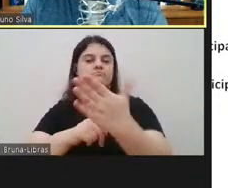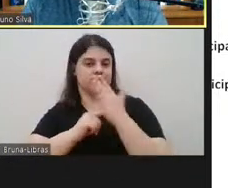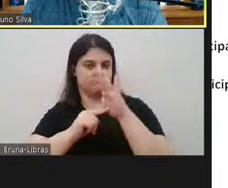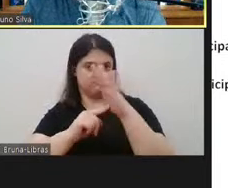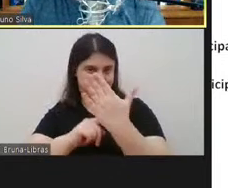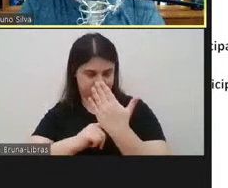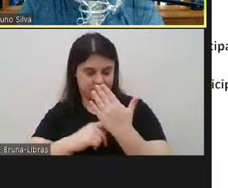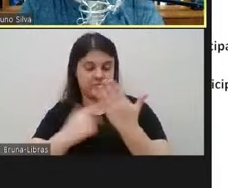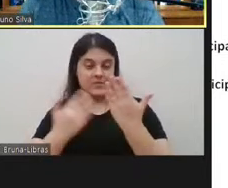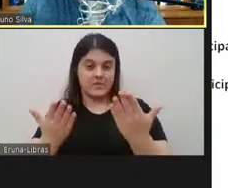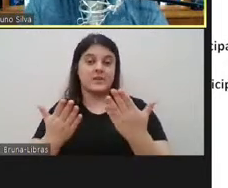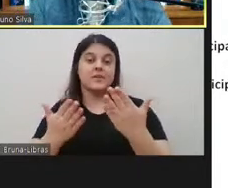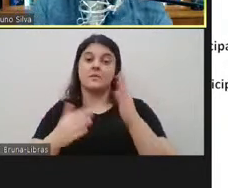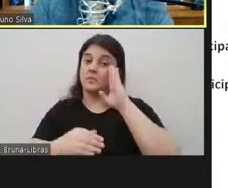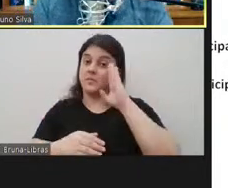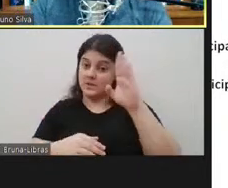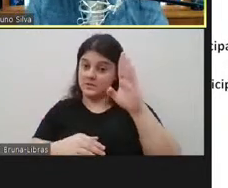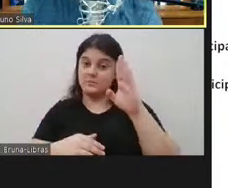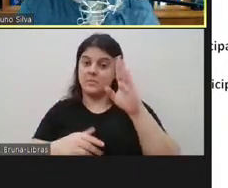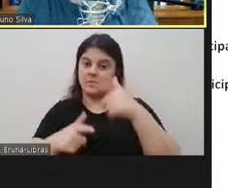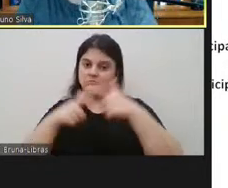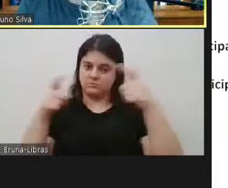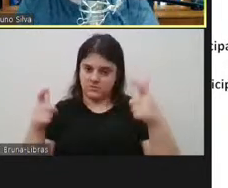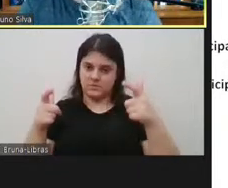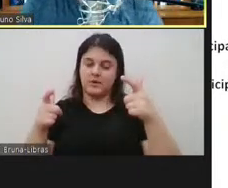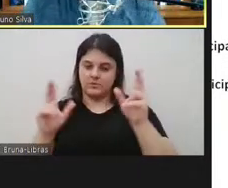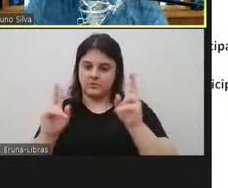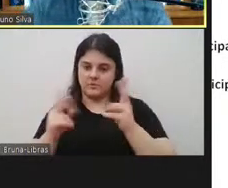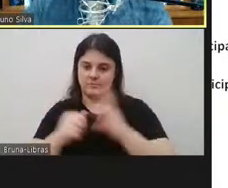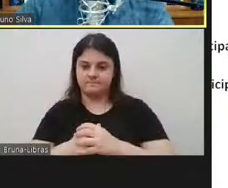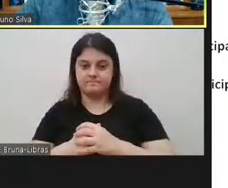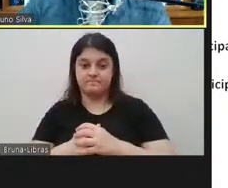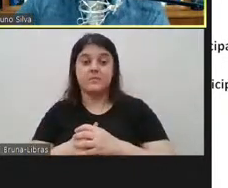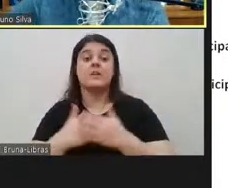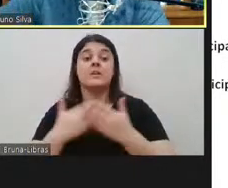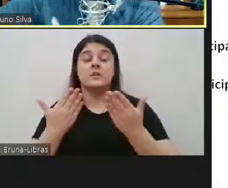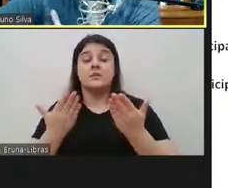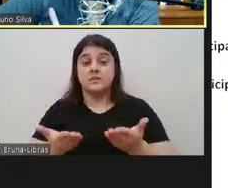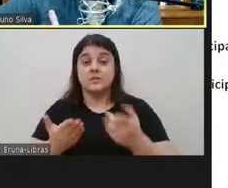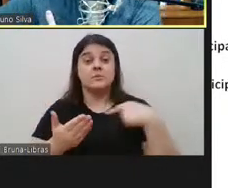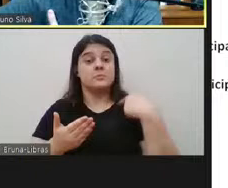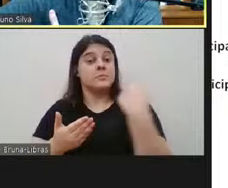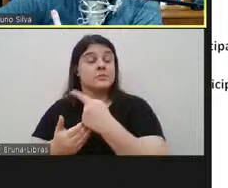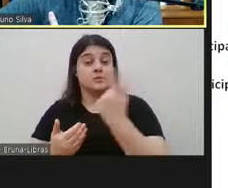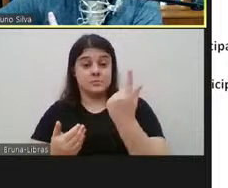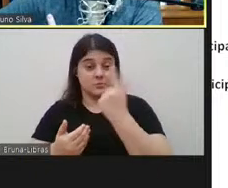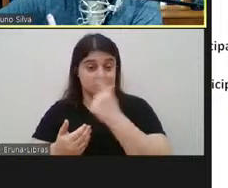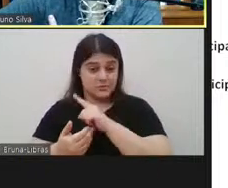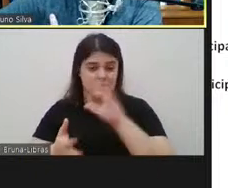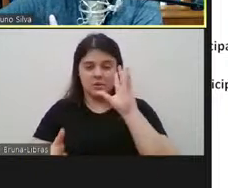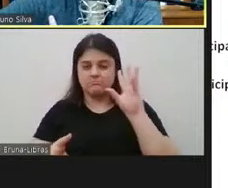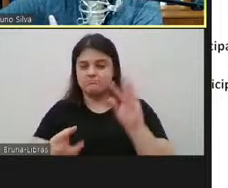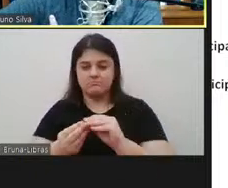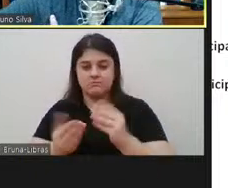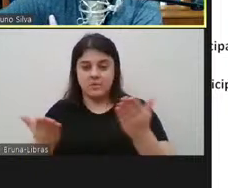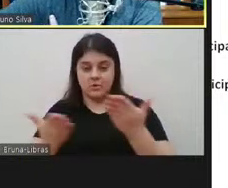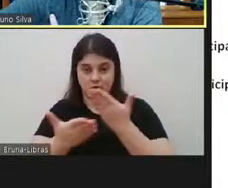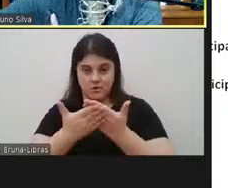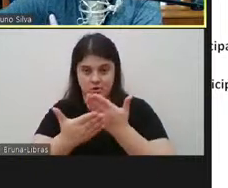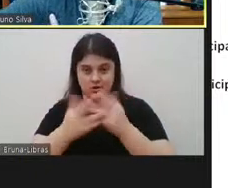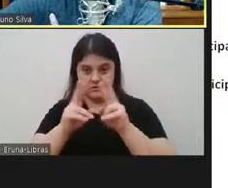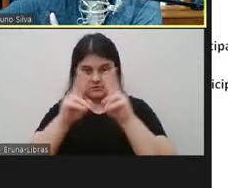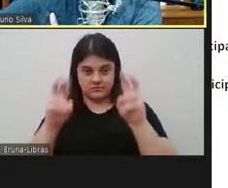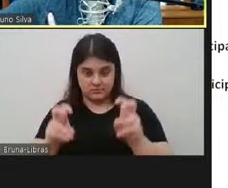perfeito então a regra de 90 e essa menos conflicts mais cooperação gente e para a gente poder fechar essa aula que